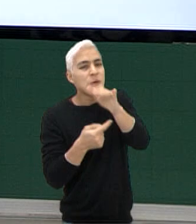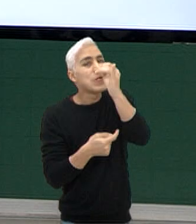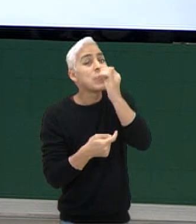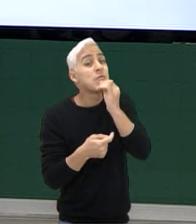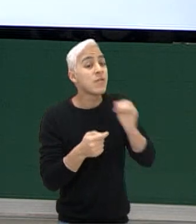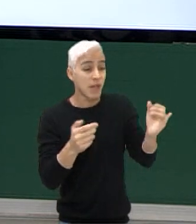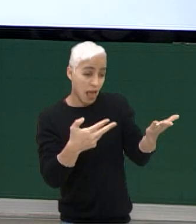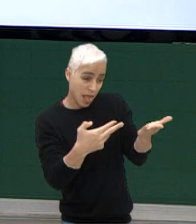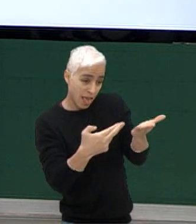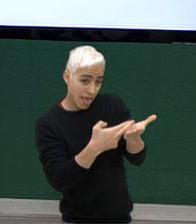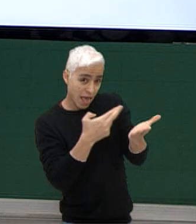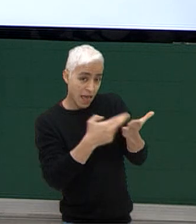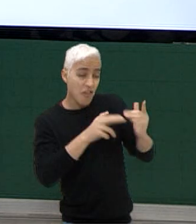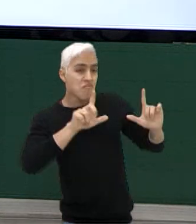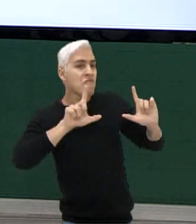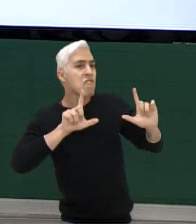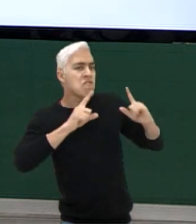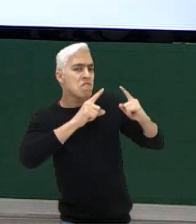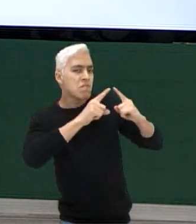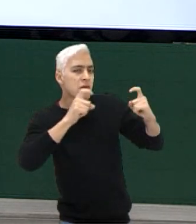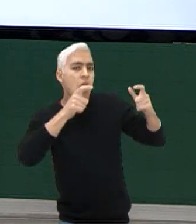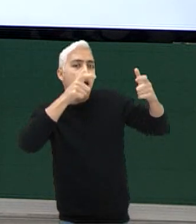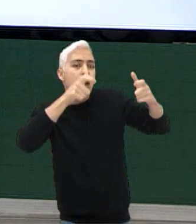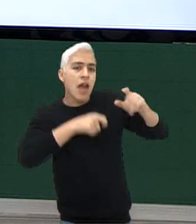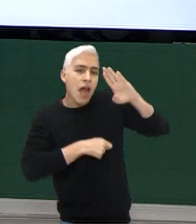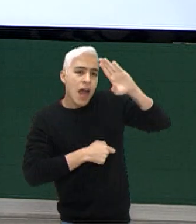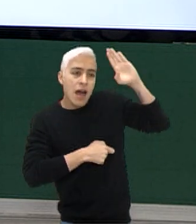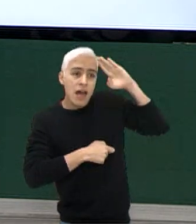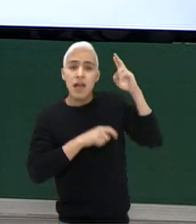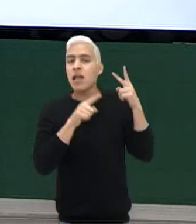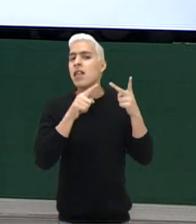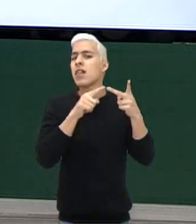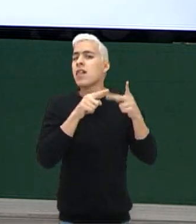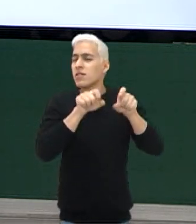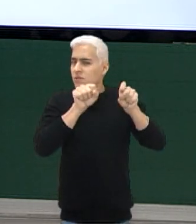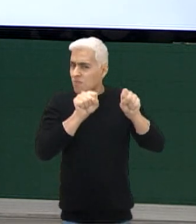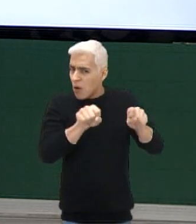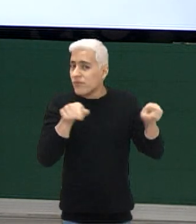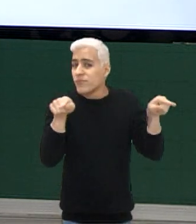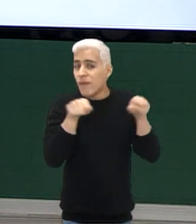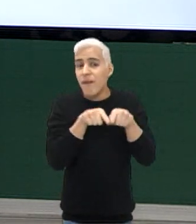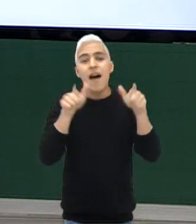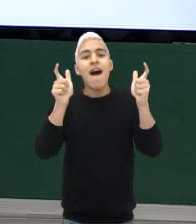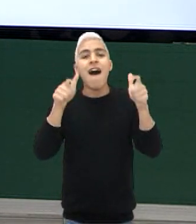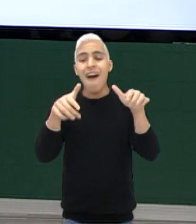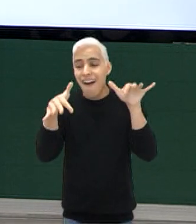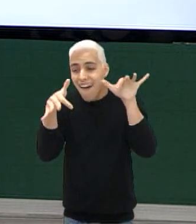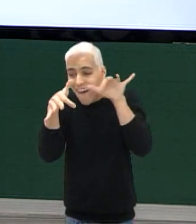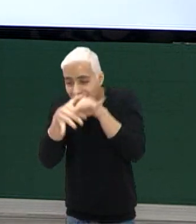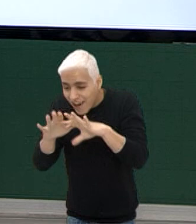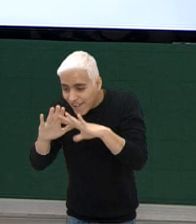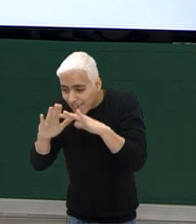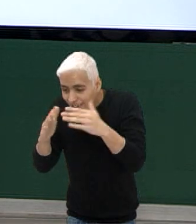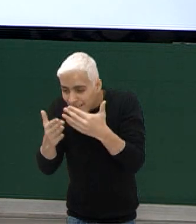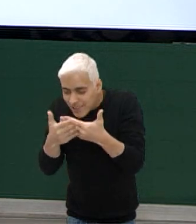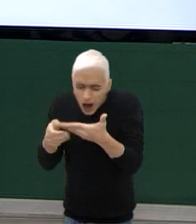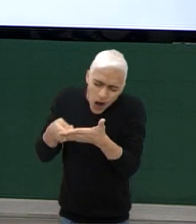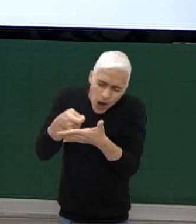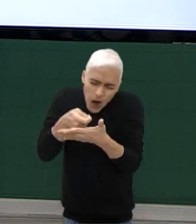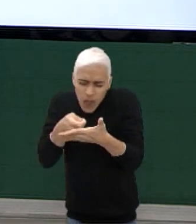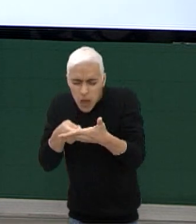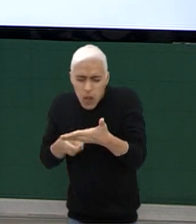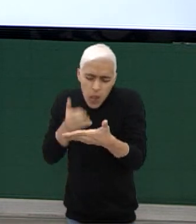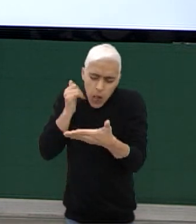revista científica, que é do meio acadêmico, e ele também pode ser do meio escolar, o relato